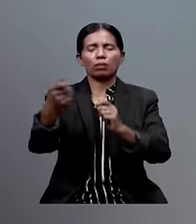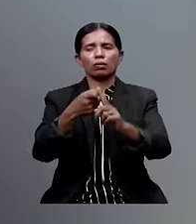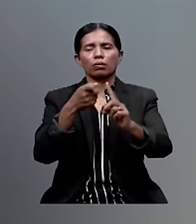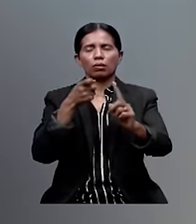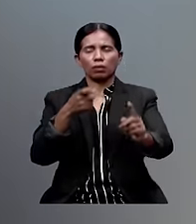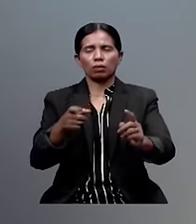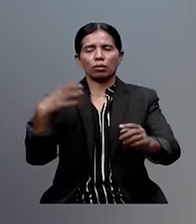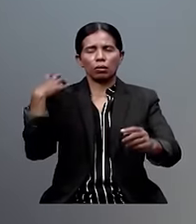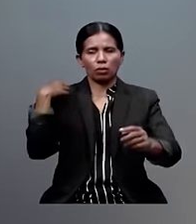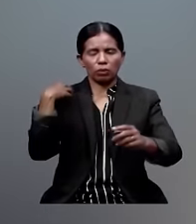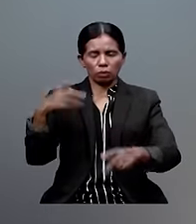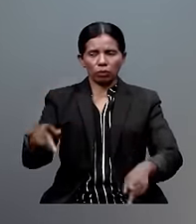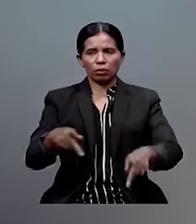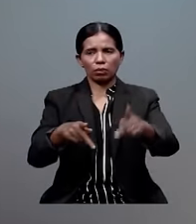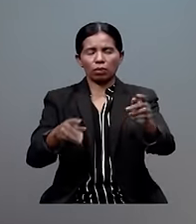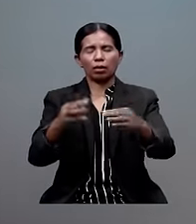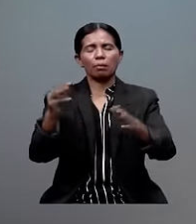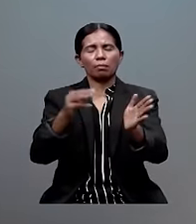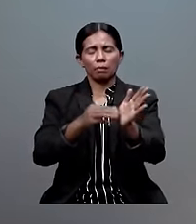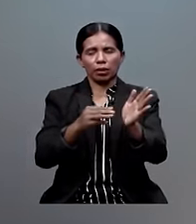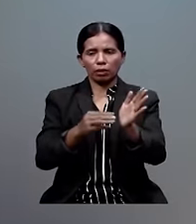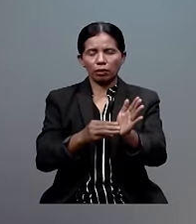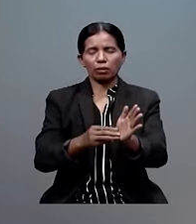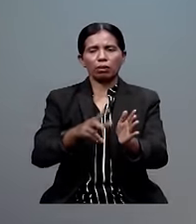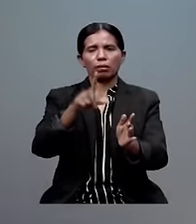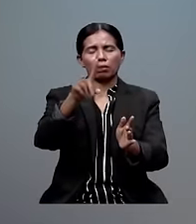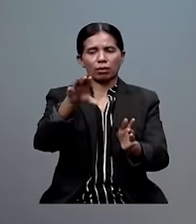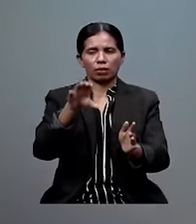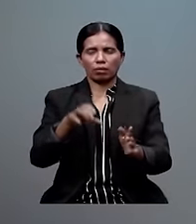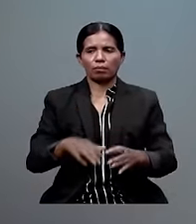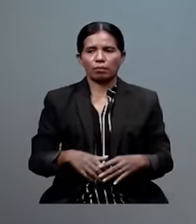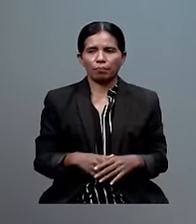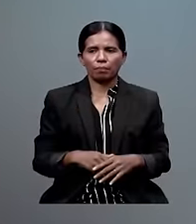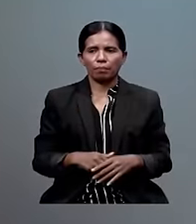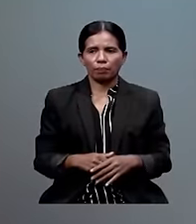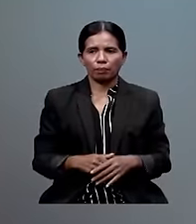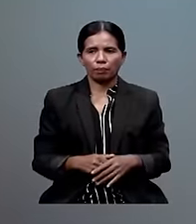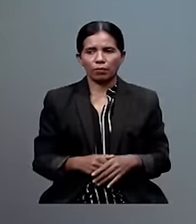doku si edifício público metro atu sida. Emerenciana Martins, Lamberto da Silva, GMN.